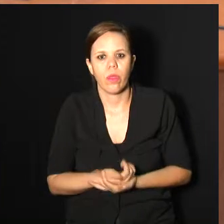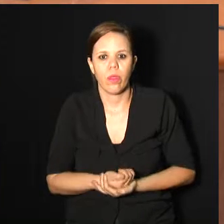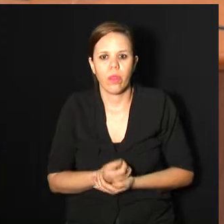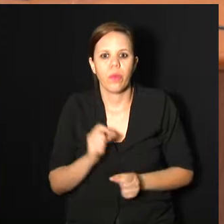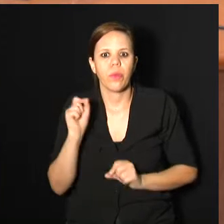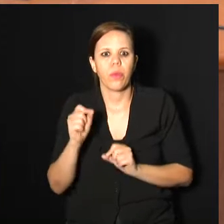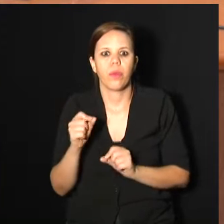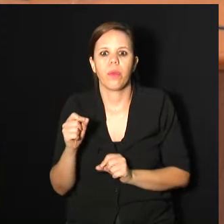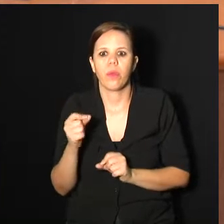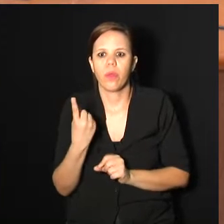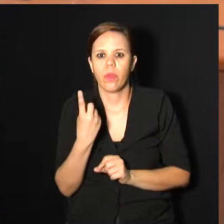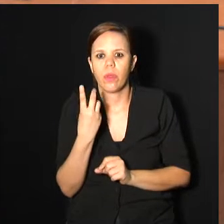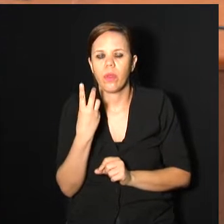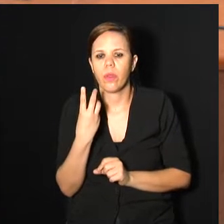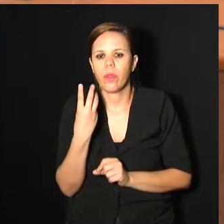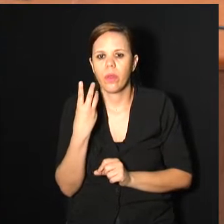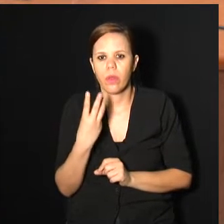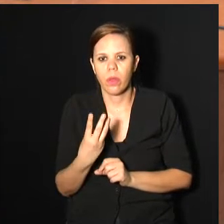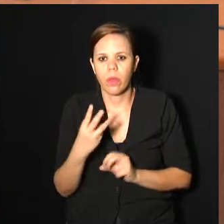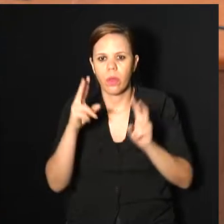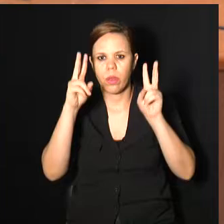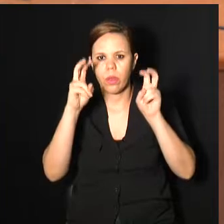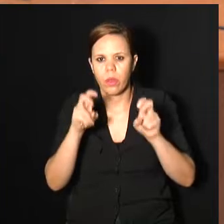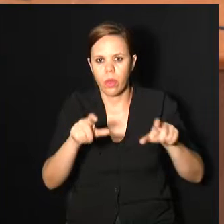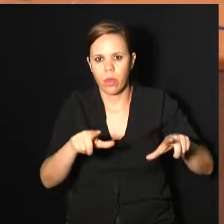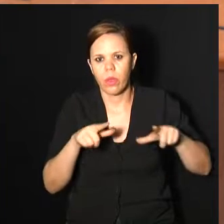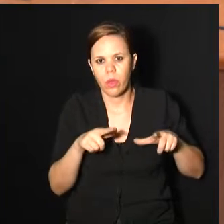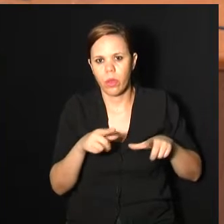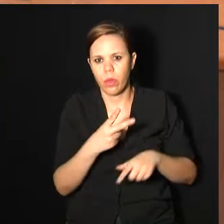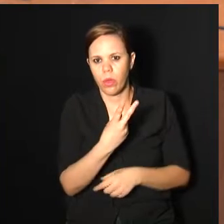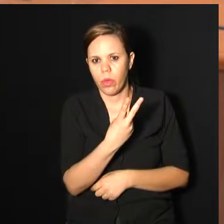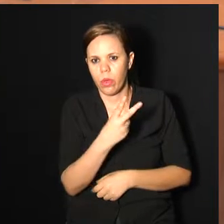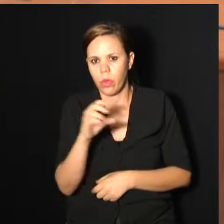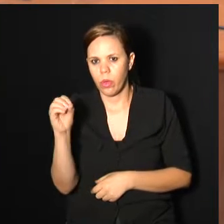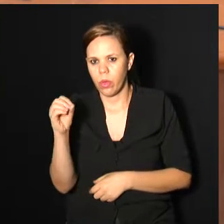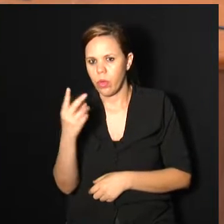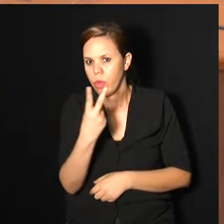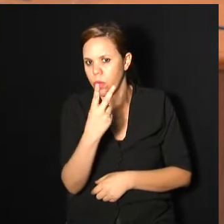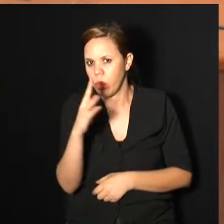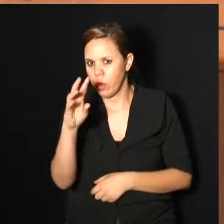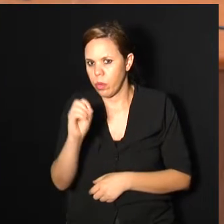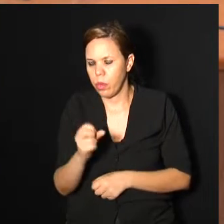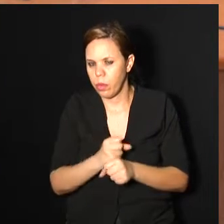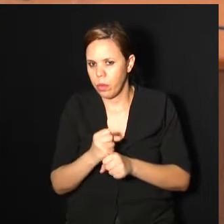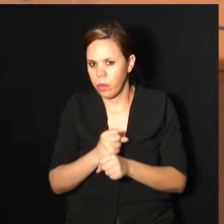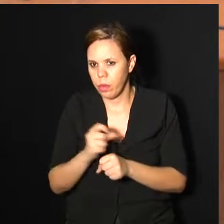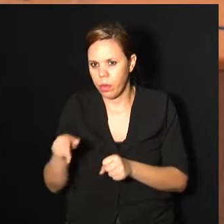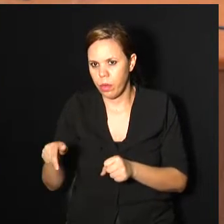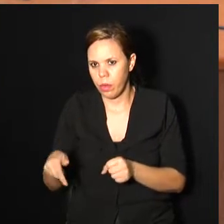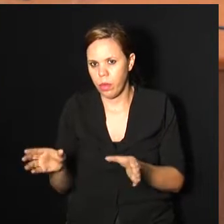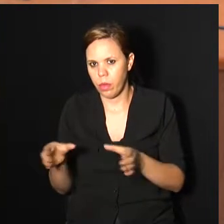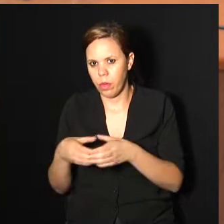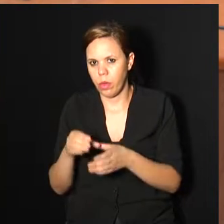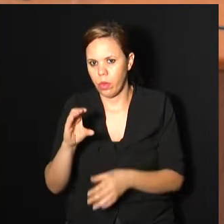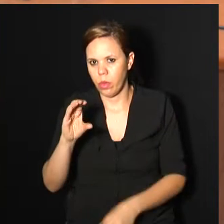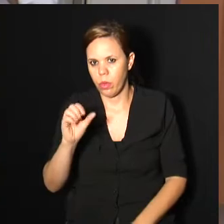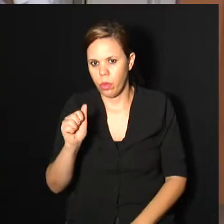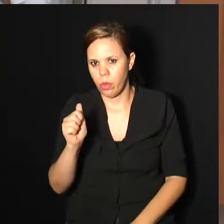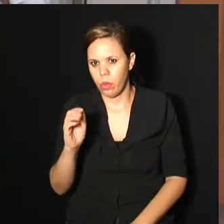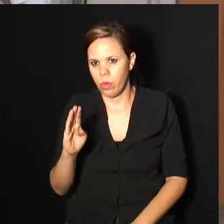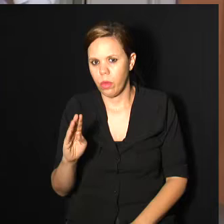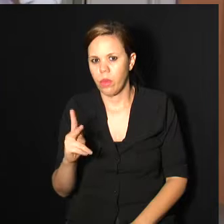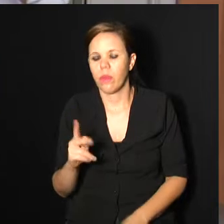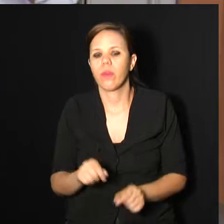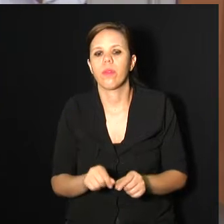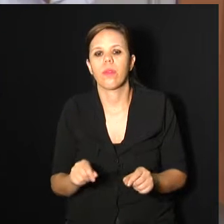sabe 3.000 títulos na vida inteira, nos 240 anos. E essa equipe da Coab e da SEAB.